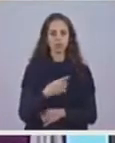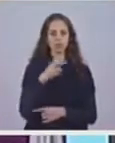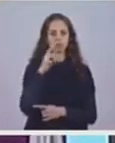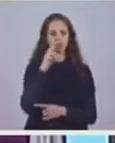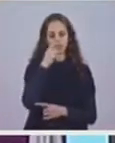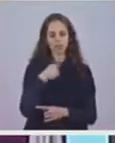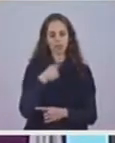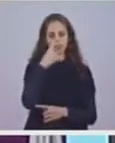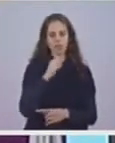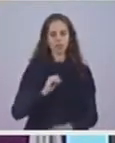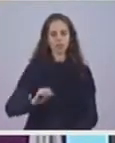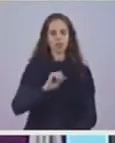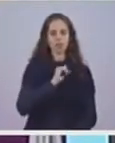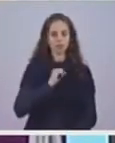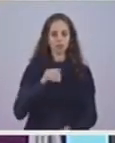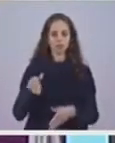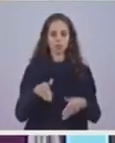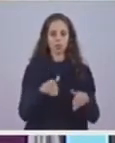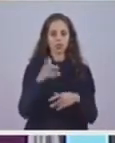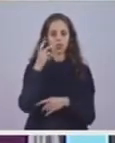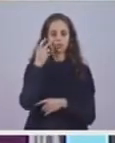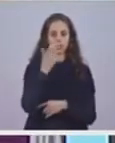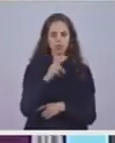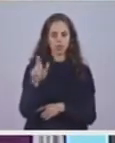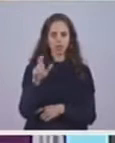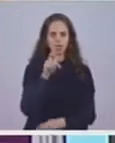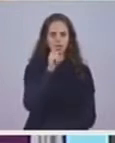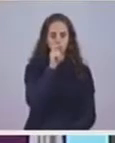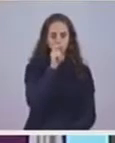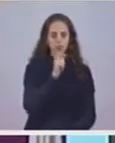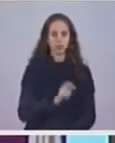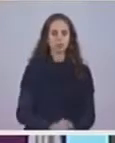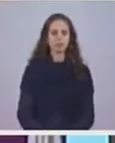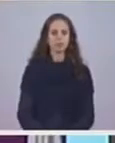perdoe os nossos pecados e nos conduza à vida eterna.